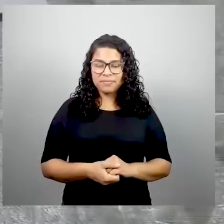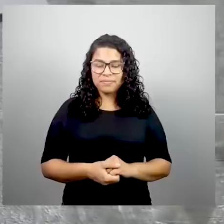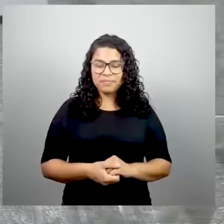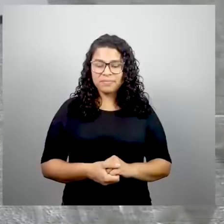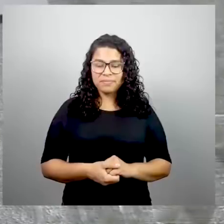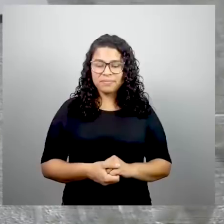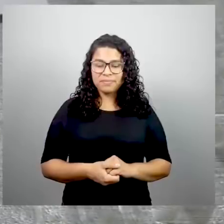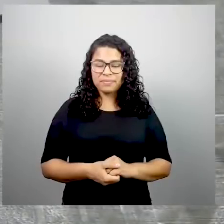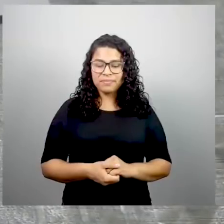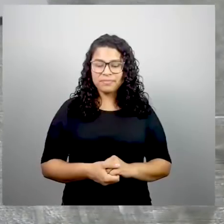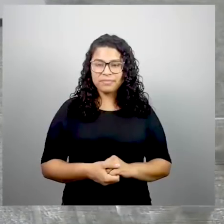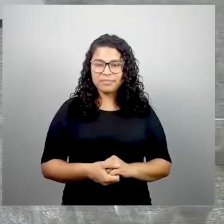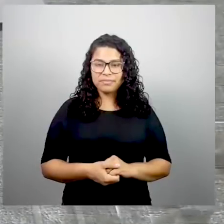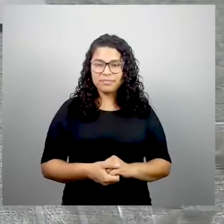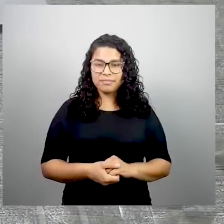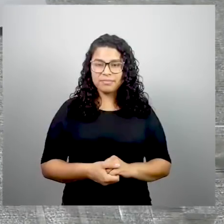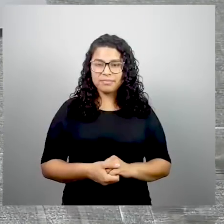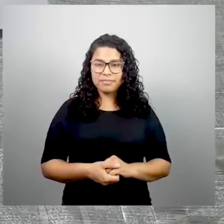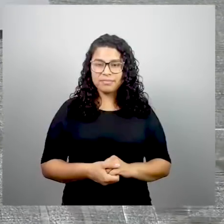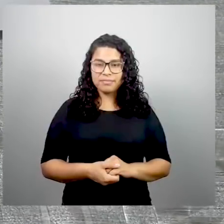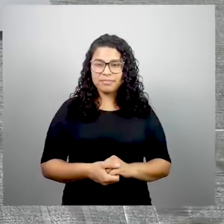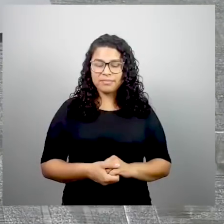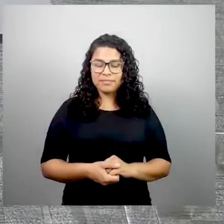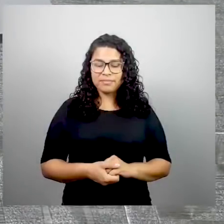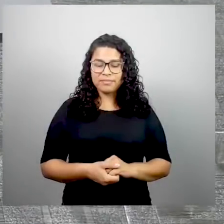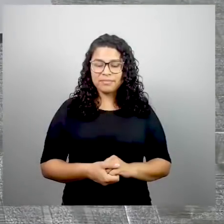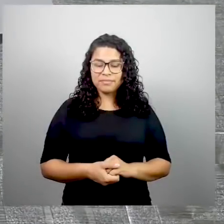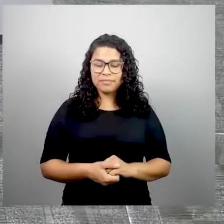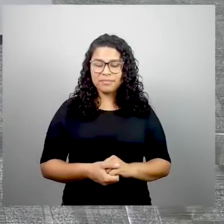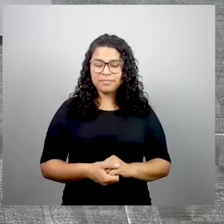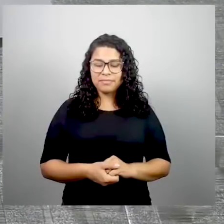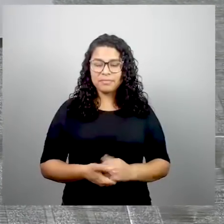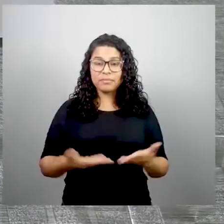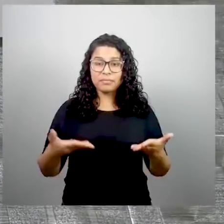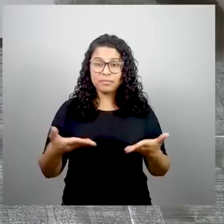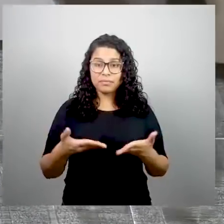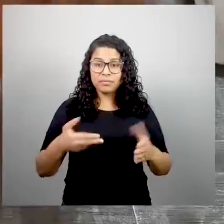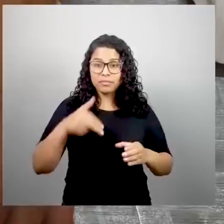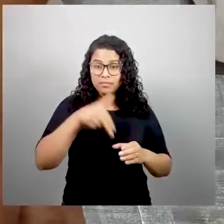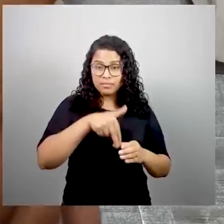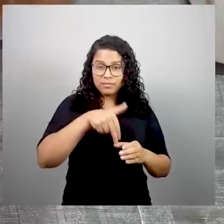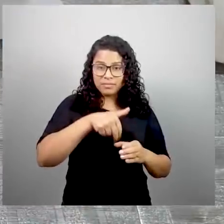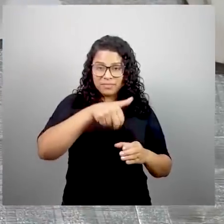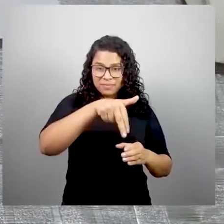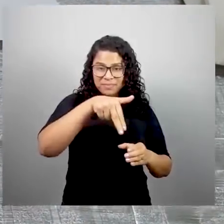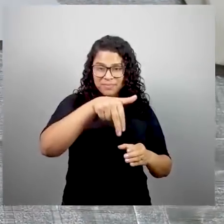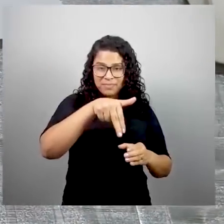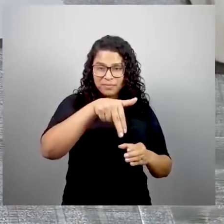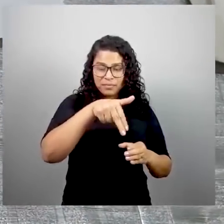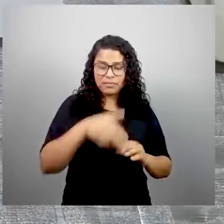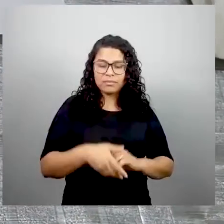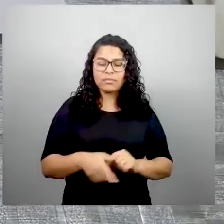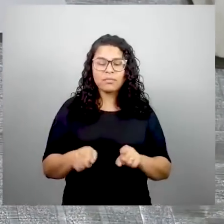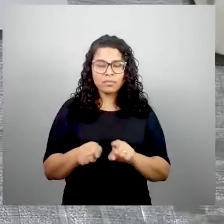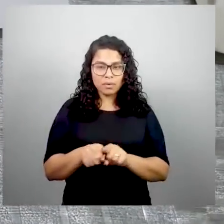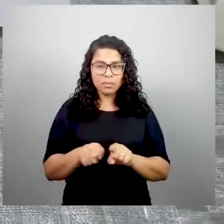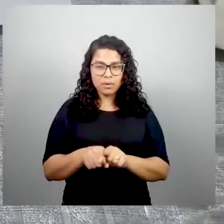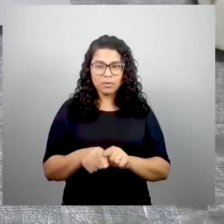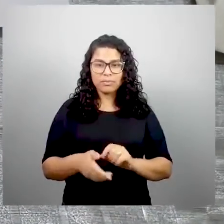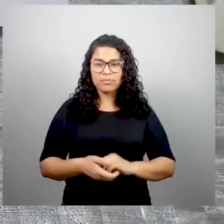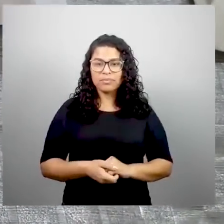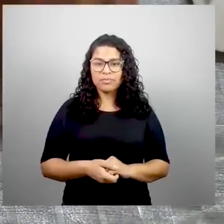E agora nós vamos pegar um pouquinho de tinta e colocar aqui também,